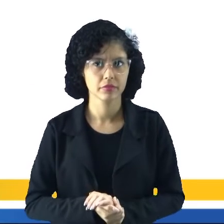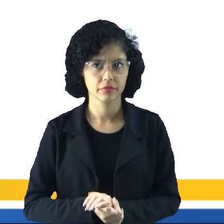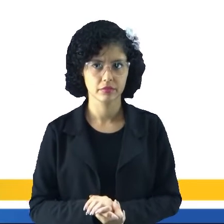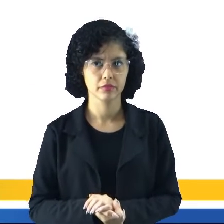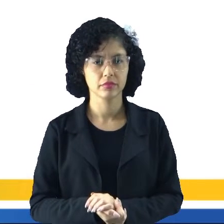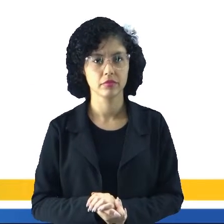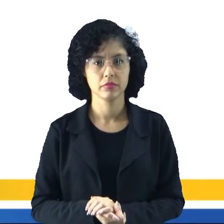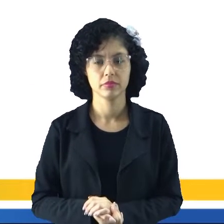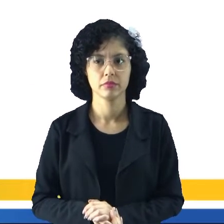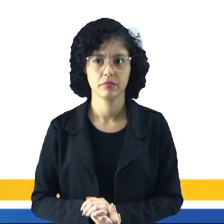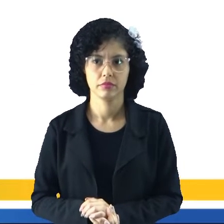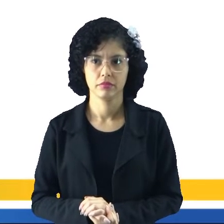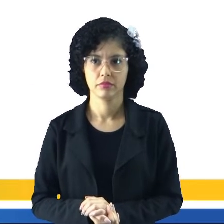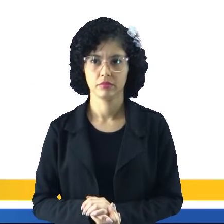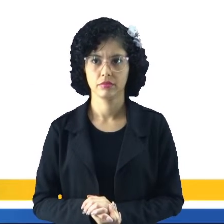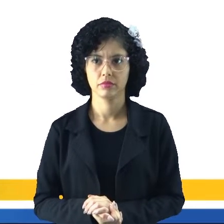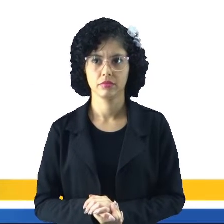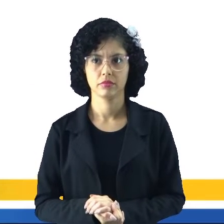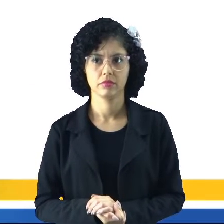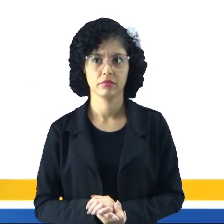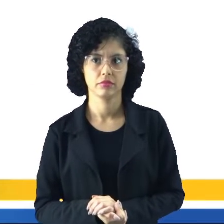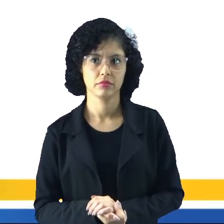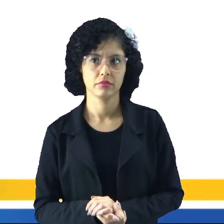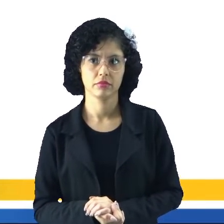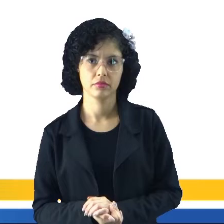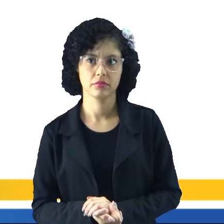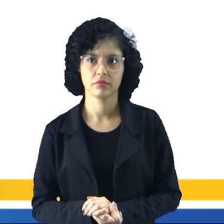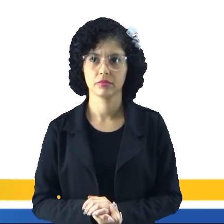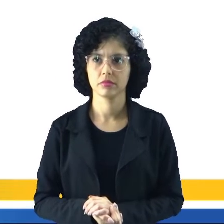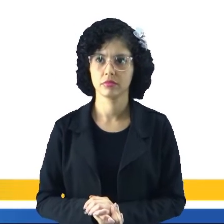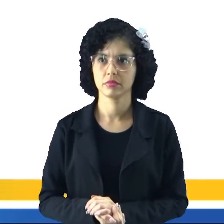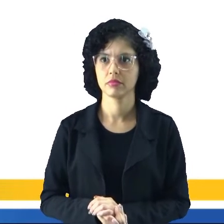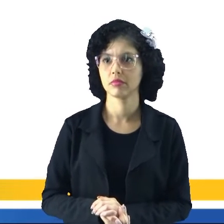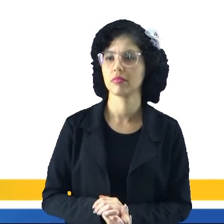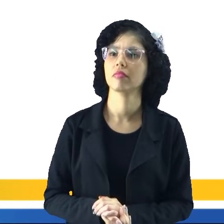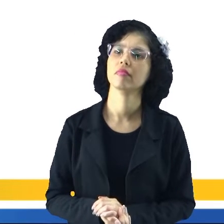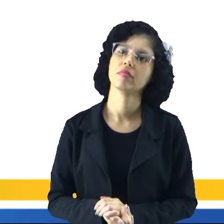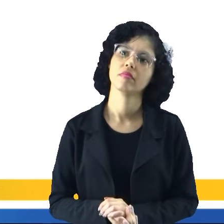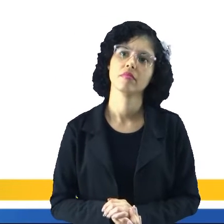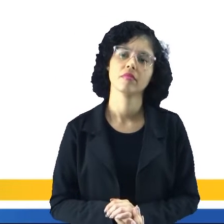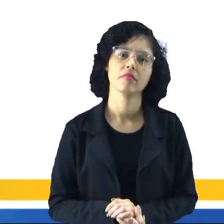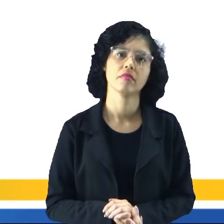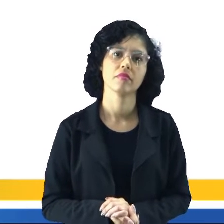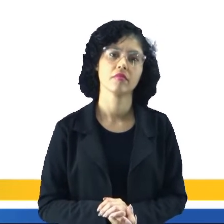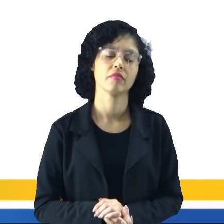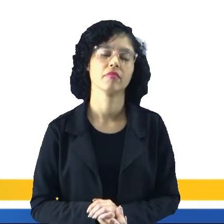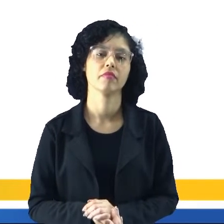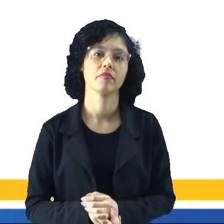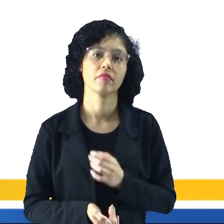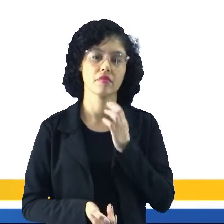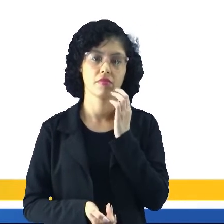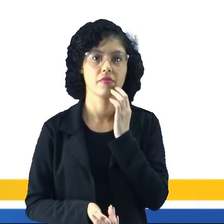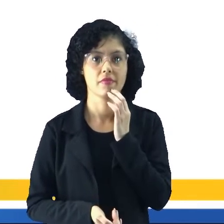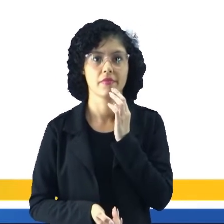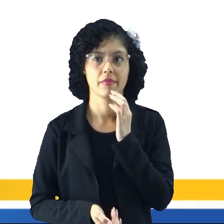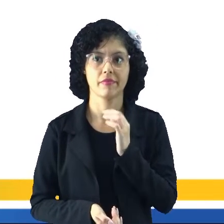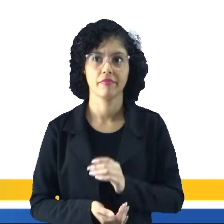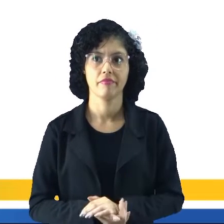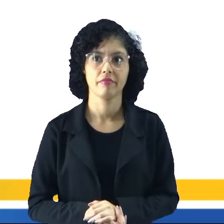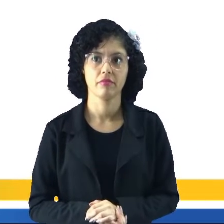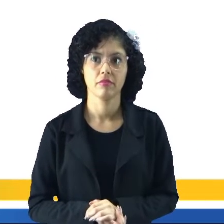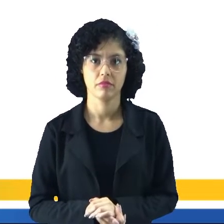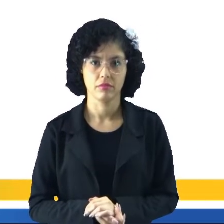o questionamento, né? E aí, Susanita desconversa e faz: momentito, uma coisa é lá mulheres e outra,